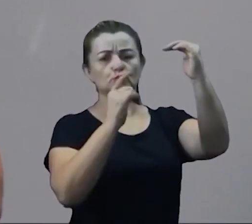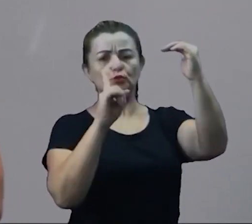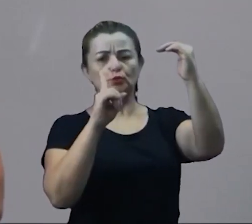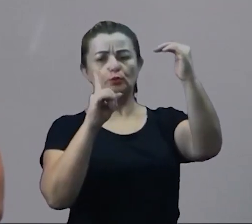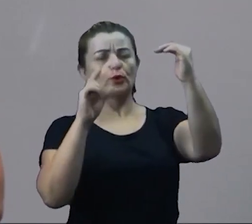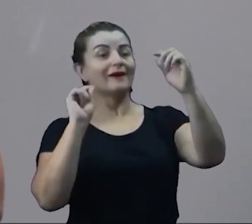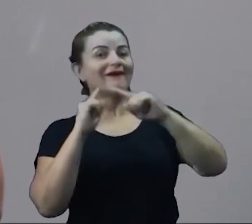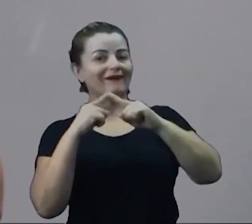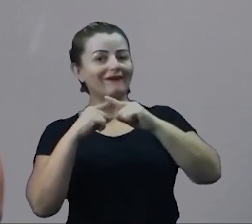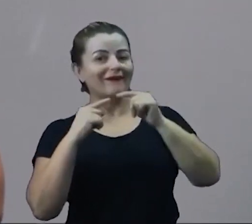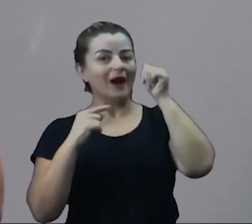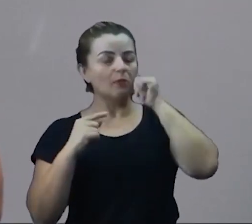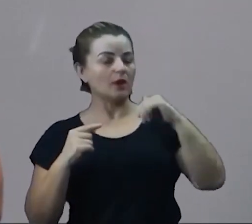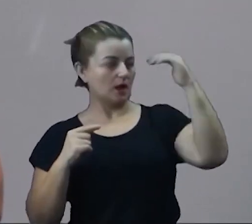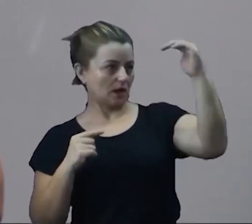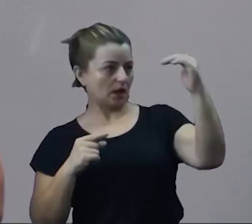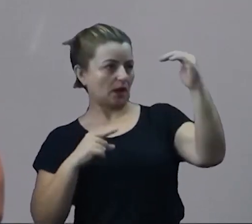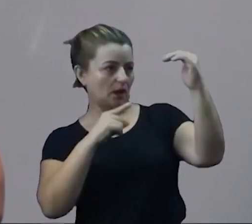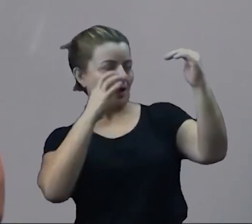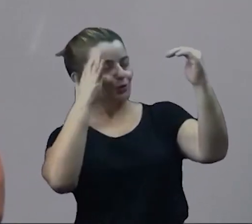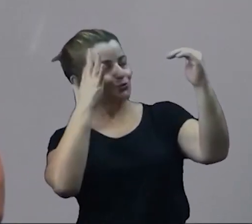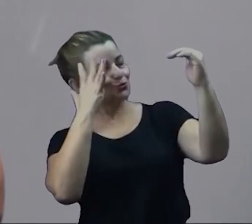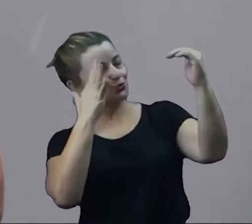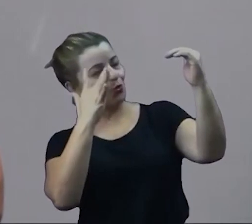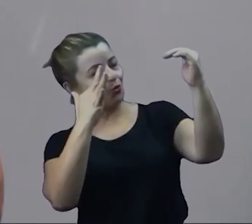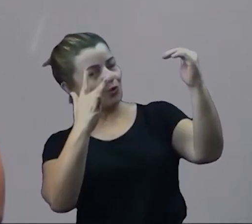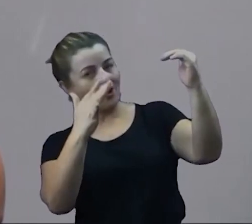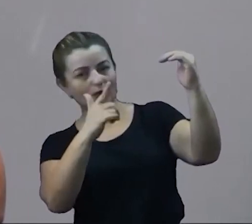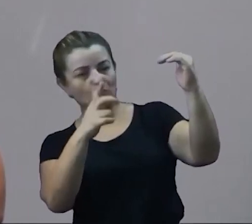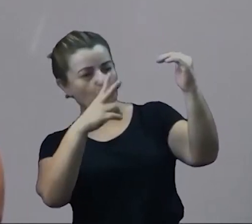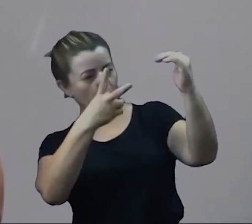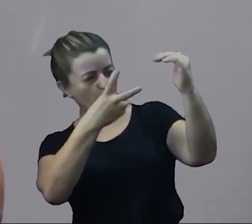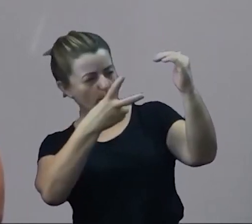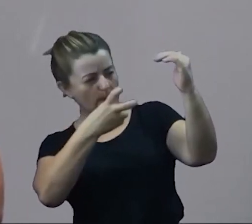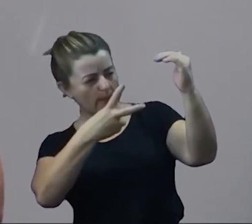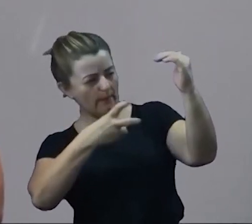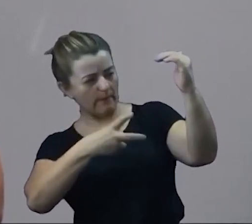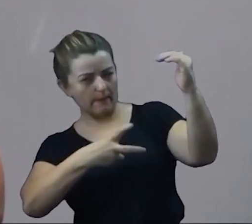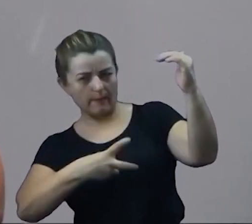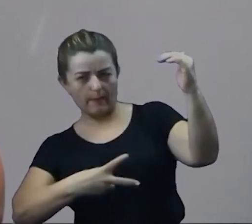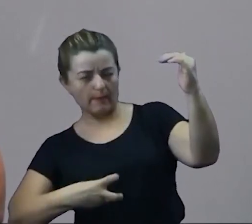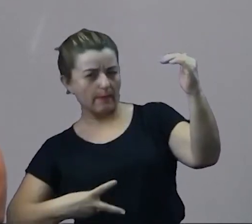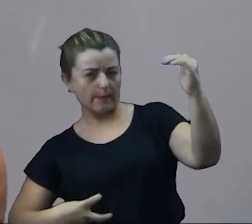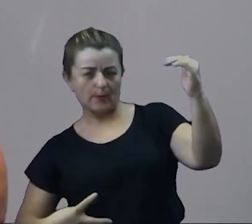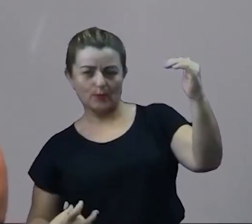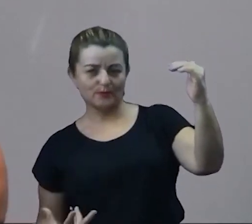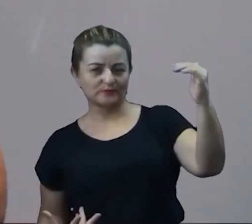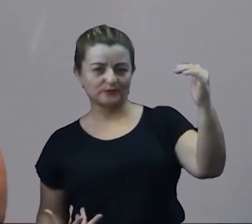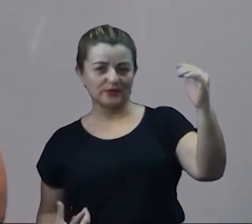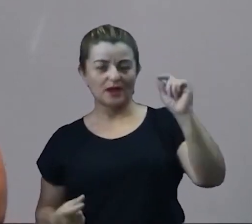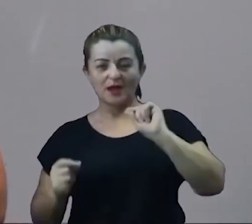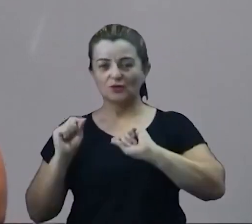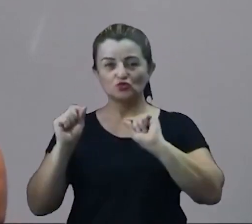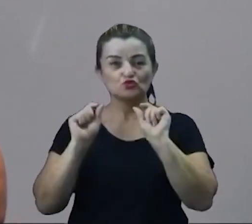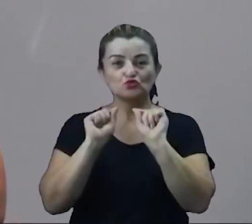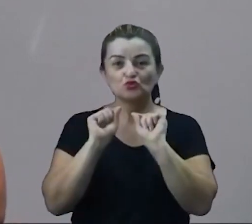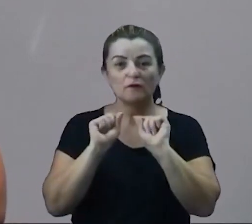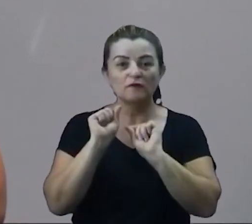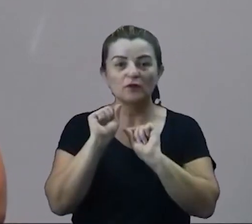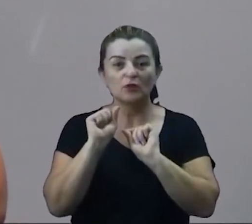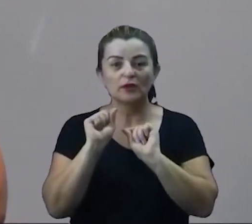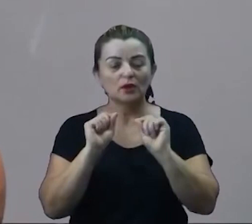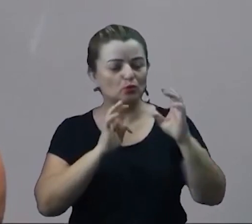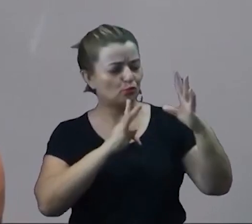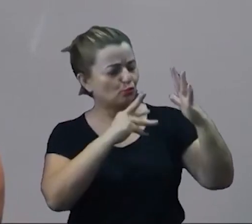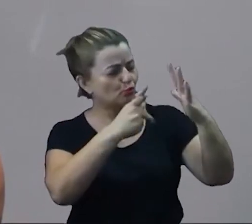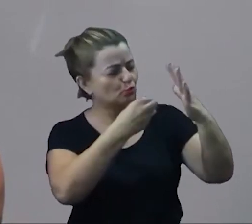era idealizada. Ela não era pautada na observação. Na verdade, a construção desse personagem era pautada nas suas virtudes, né?